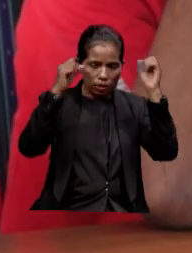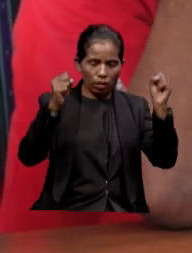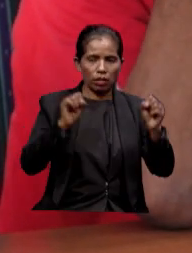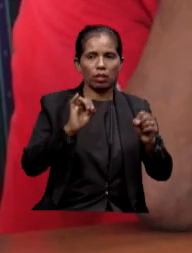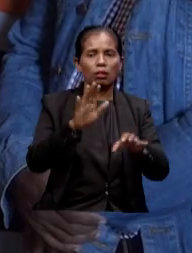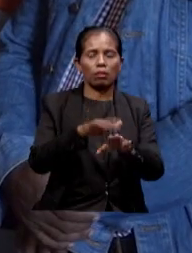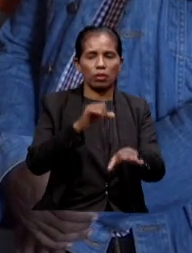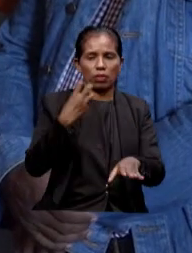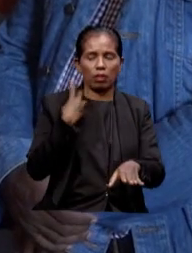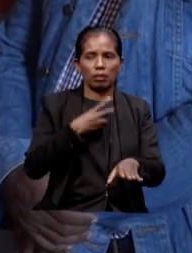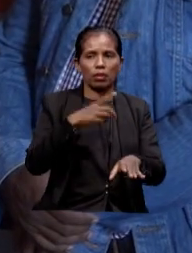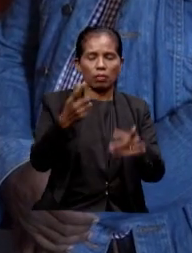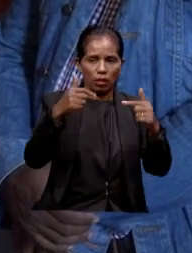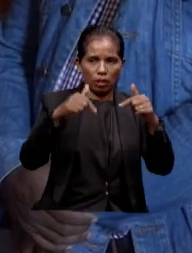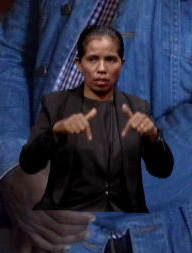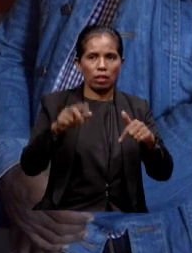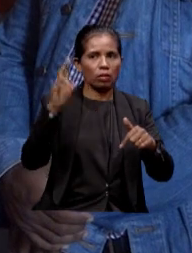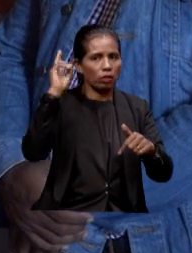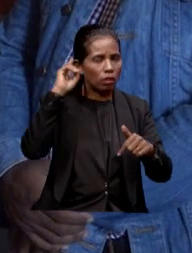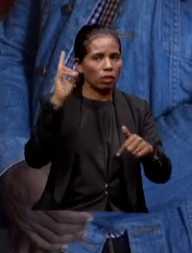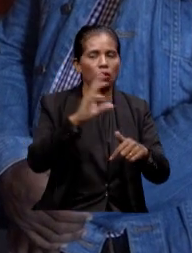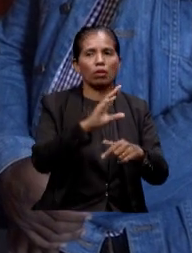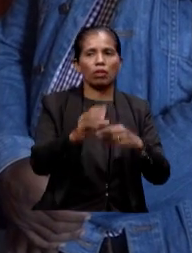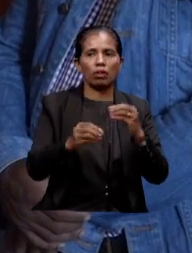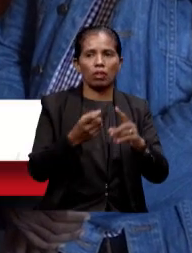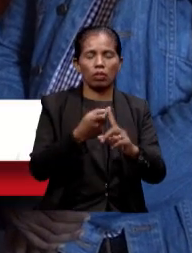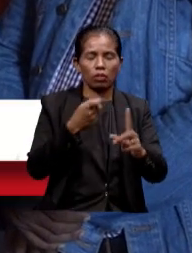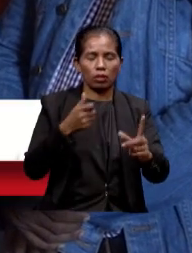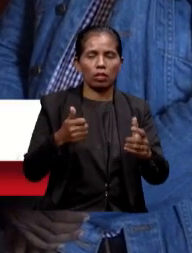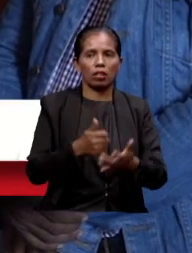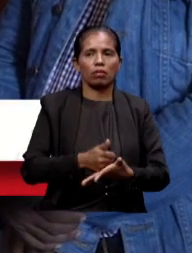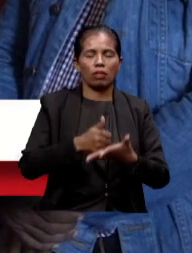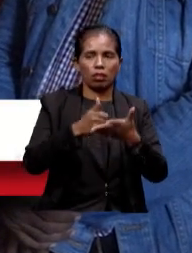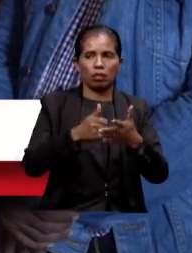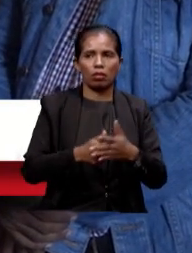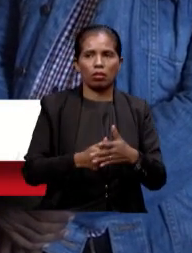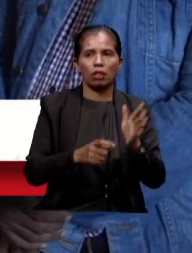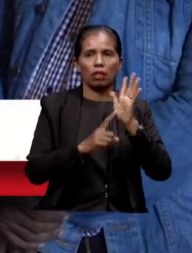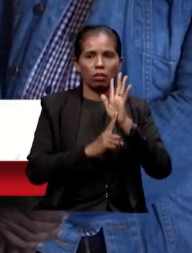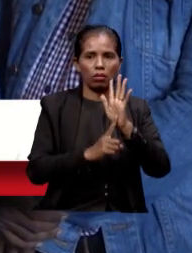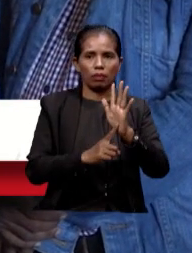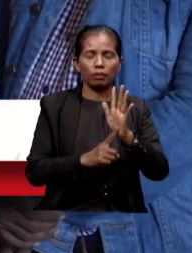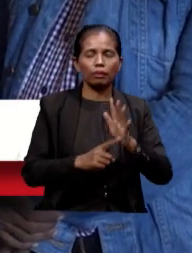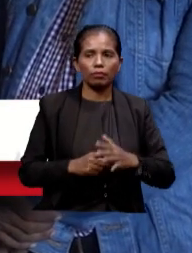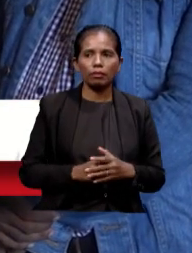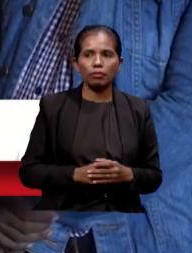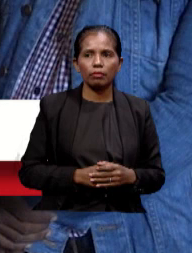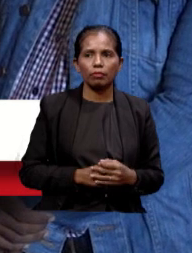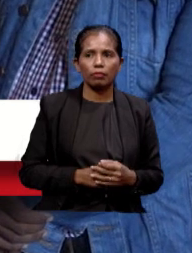hene para atu rona fatu sirane be makusi advogado. Atau